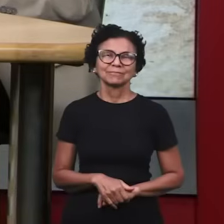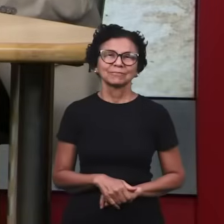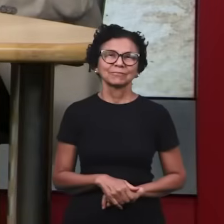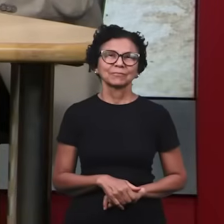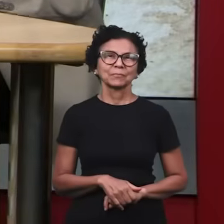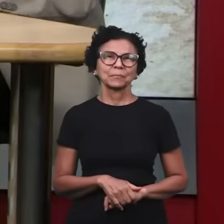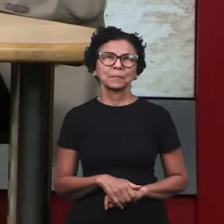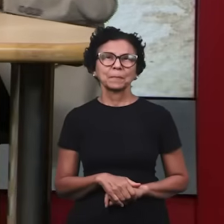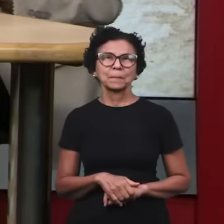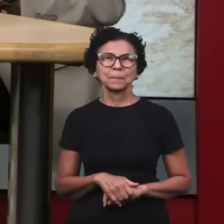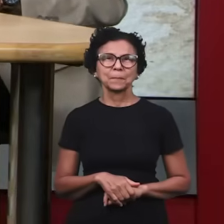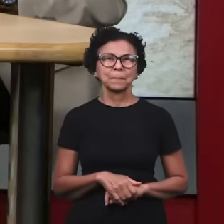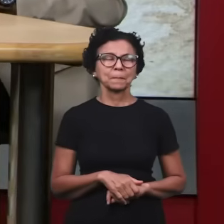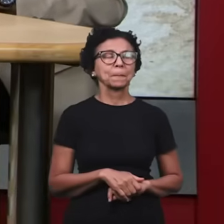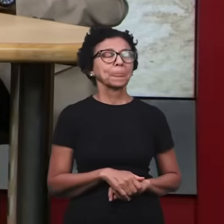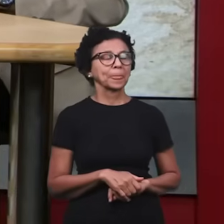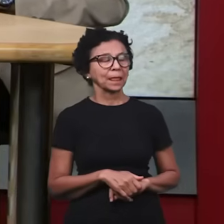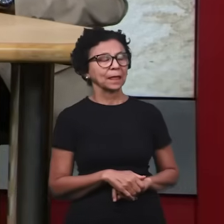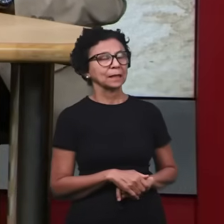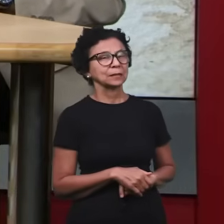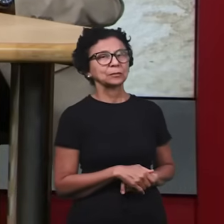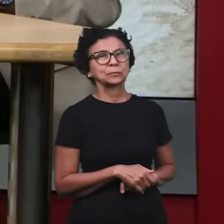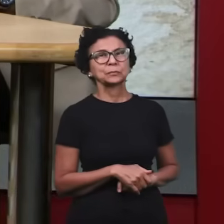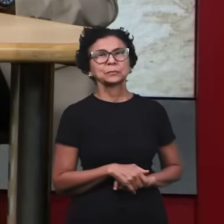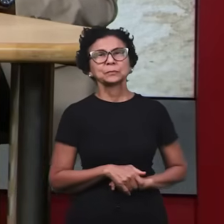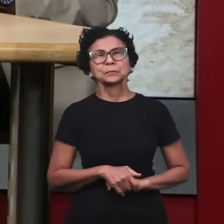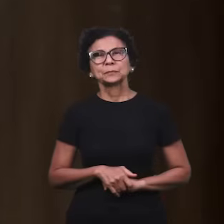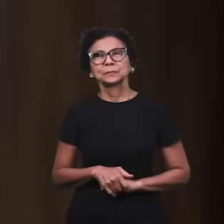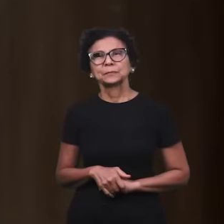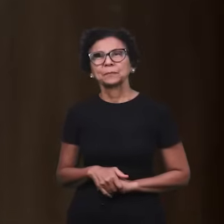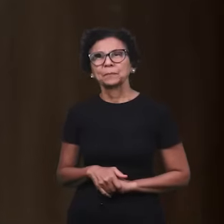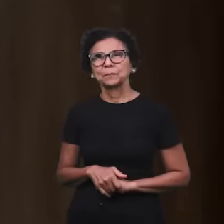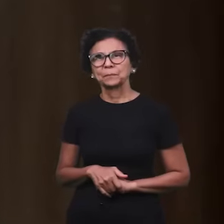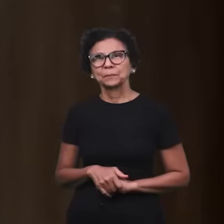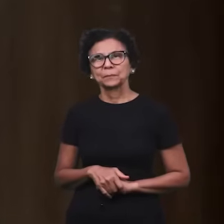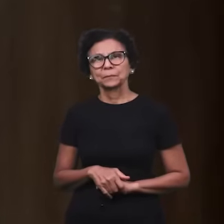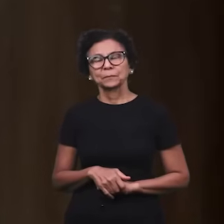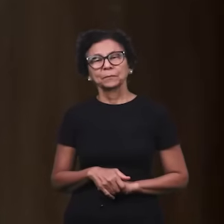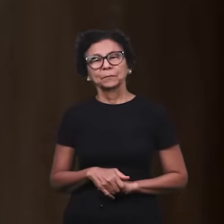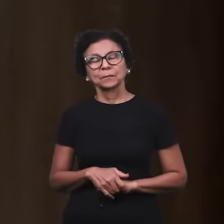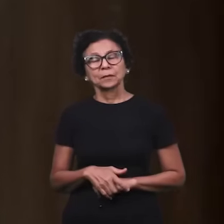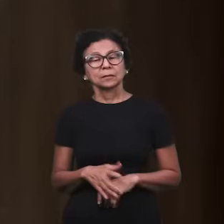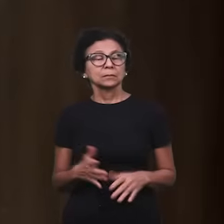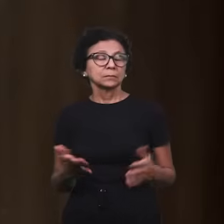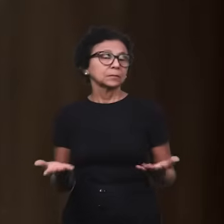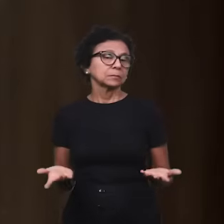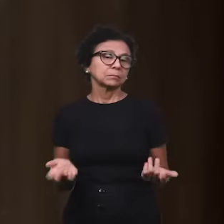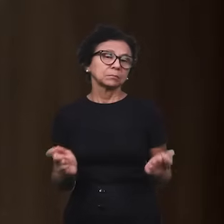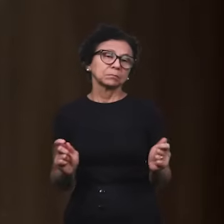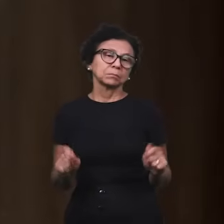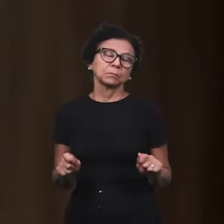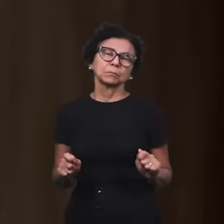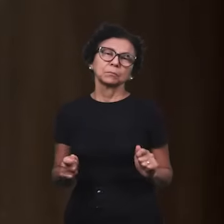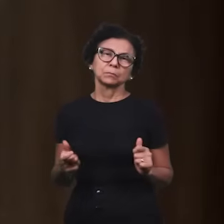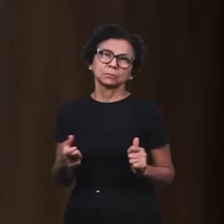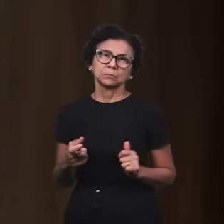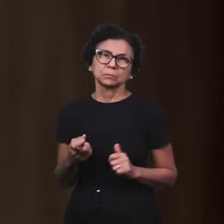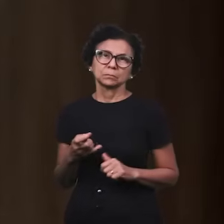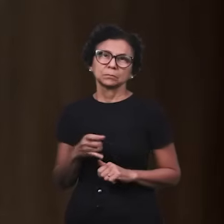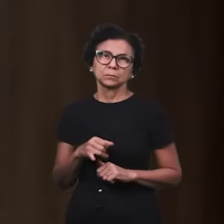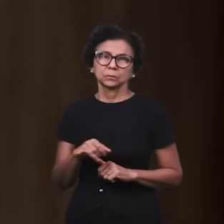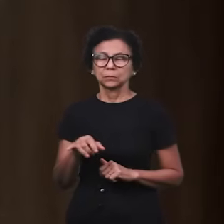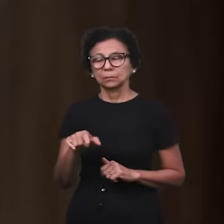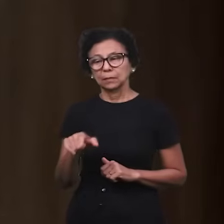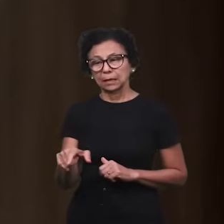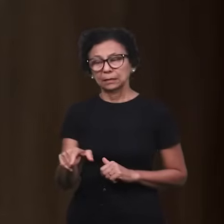grande ponto, até que envolvia valores. Se você fosse adquirir uma casa numa cidade que não era murada,